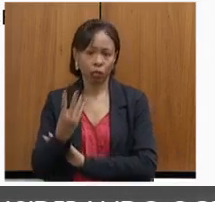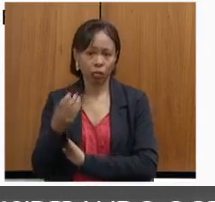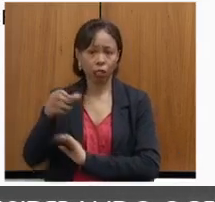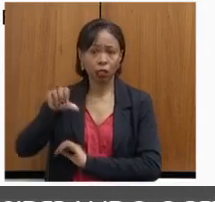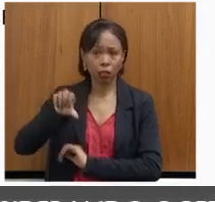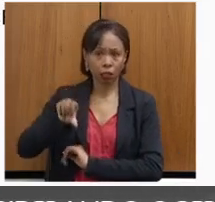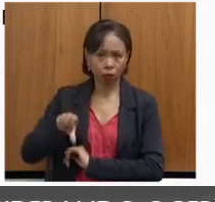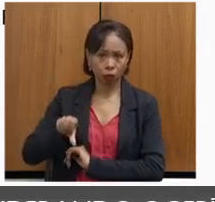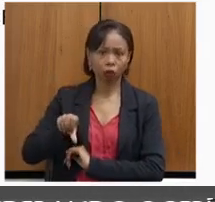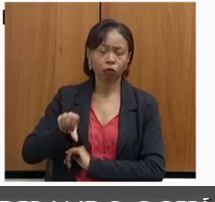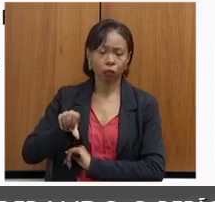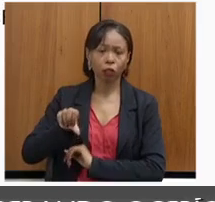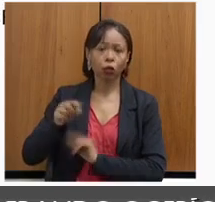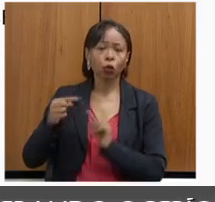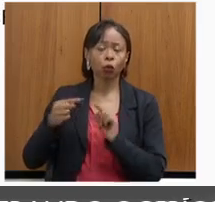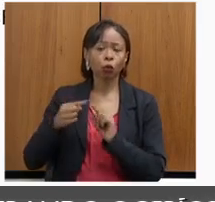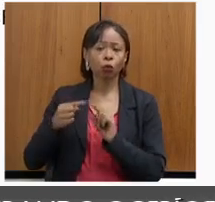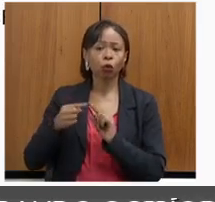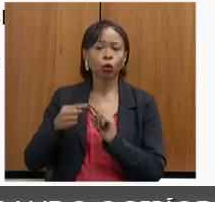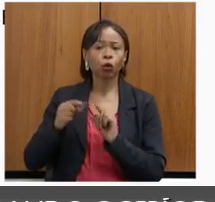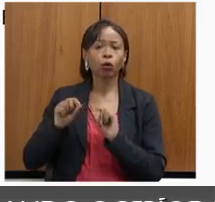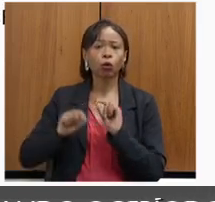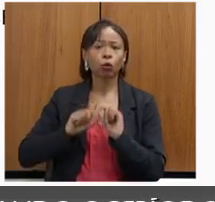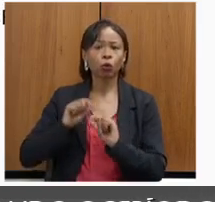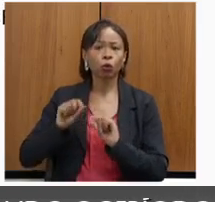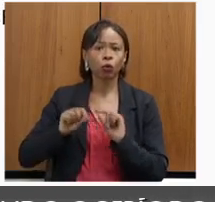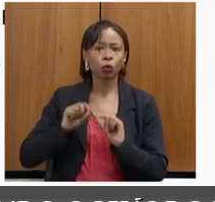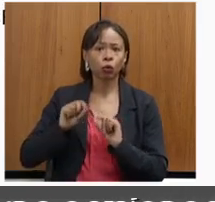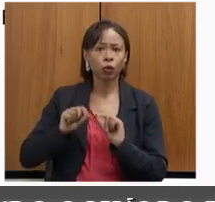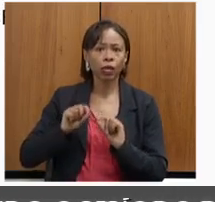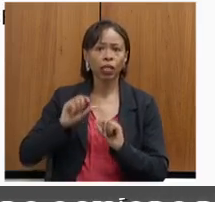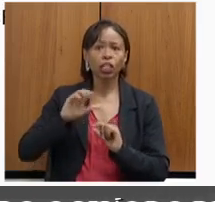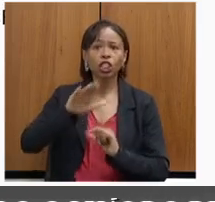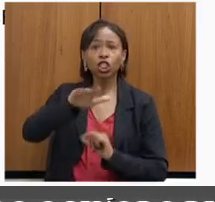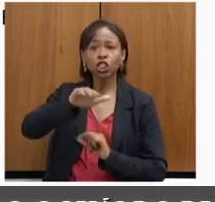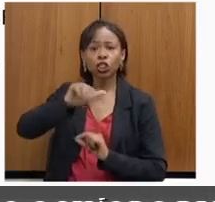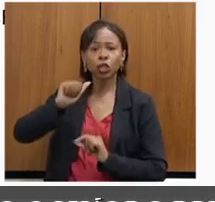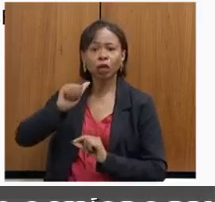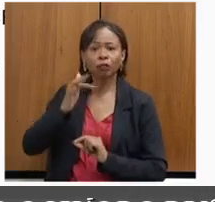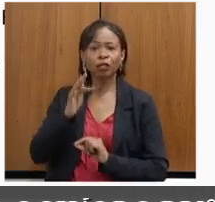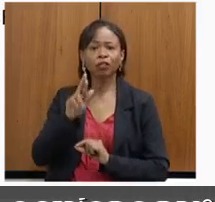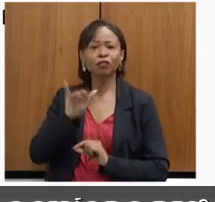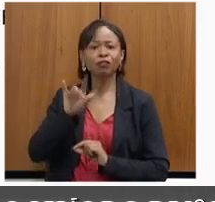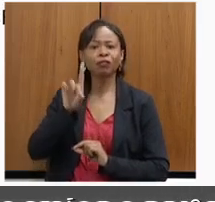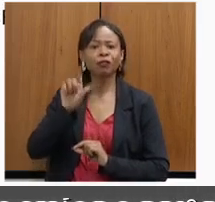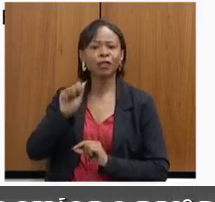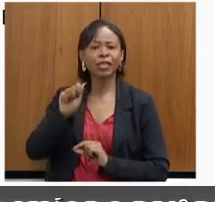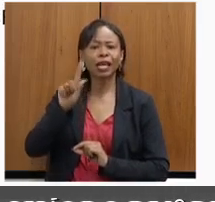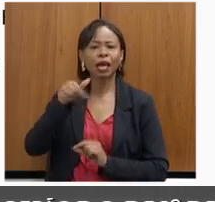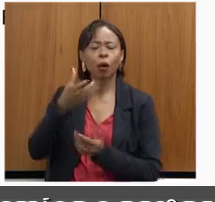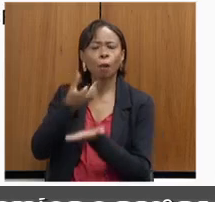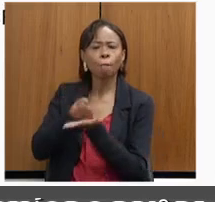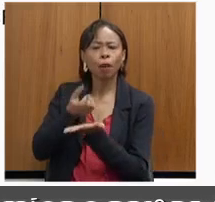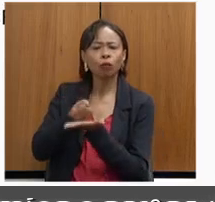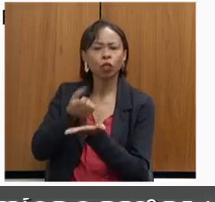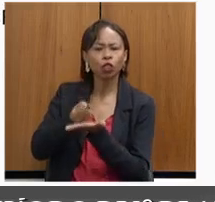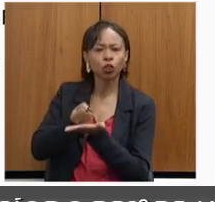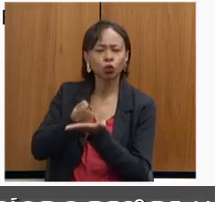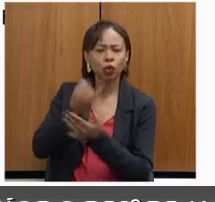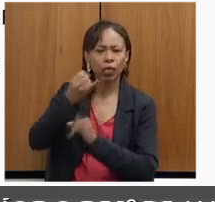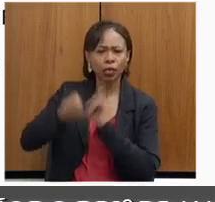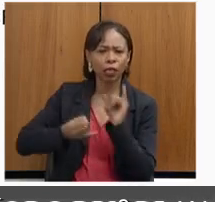2149 relativamente ao chame Frida que é uma assistente virtual que fornece atendimento